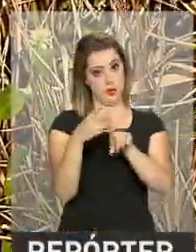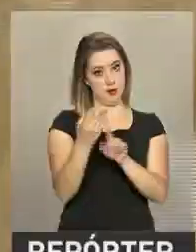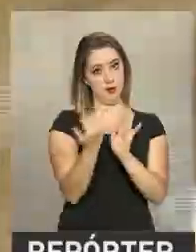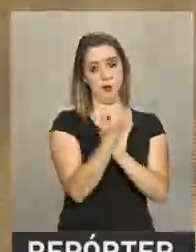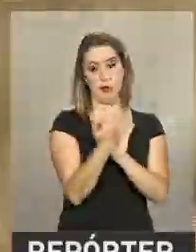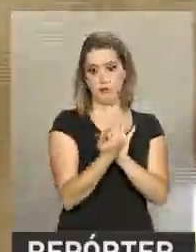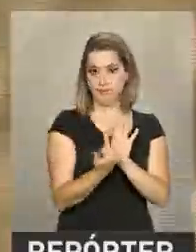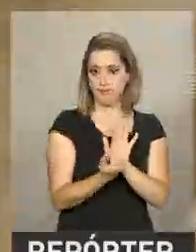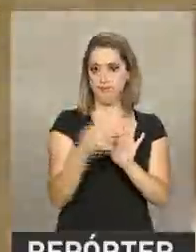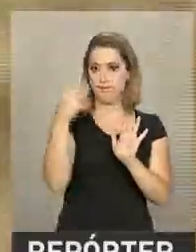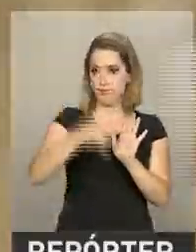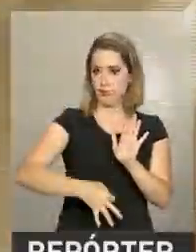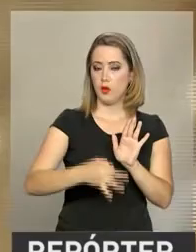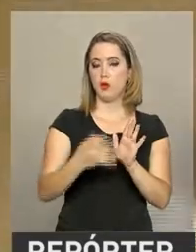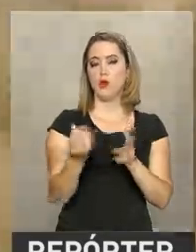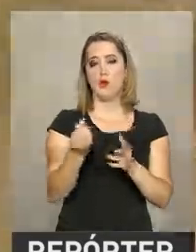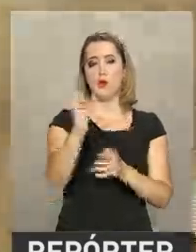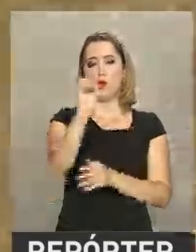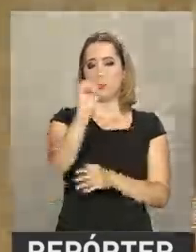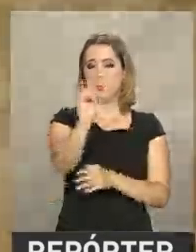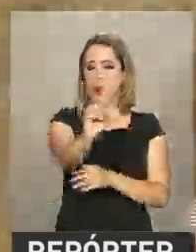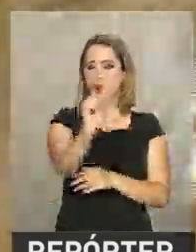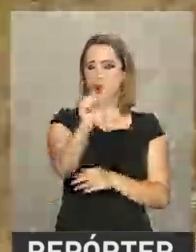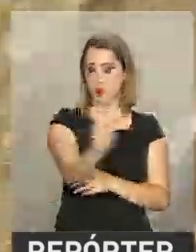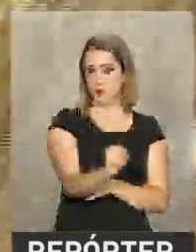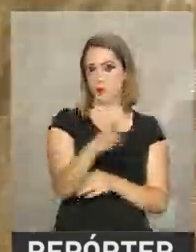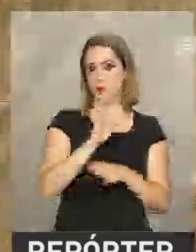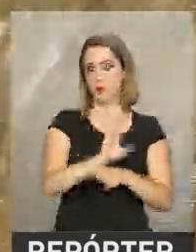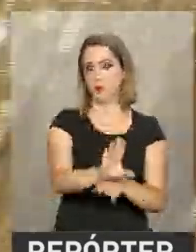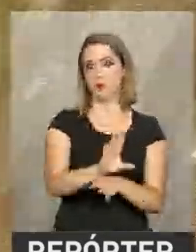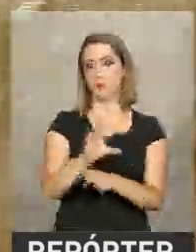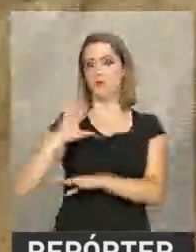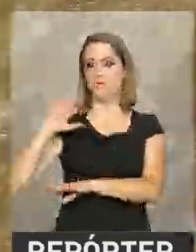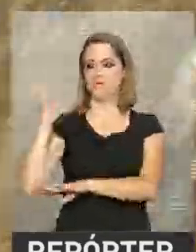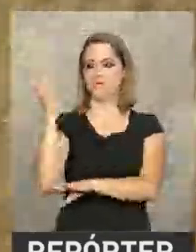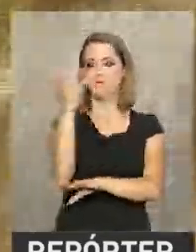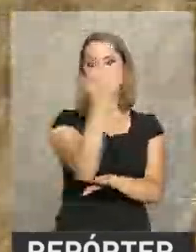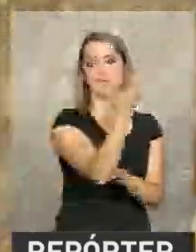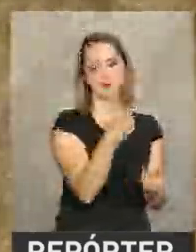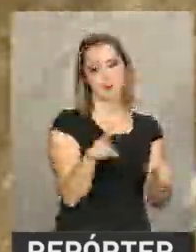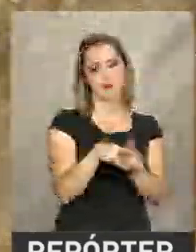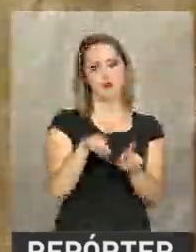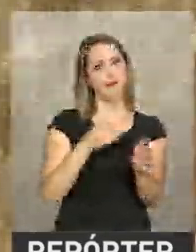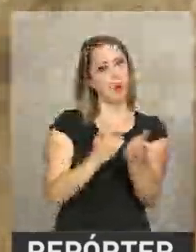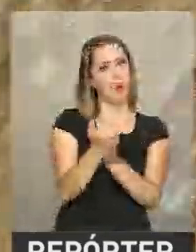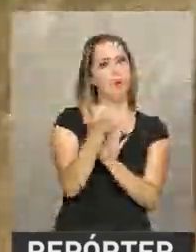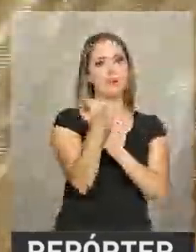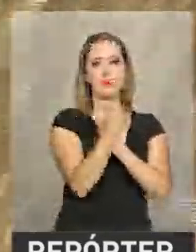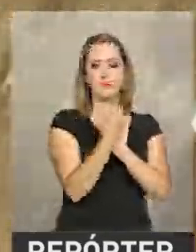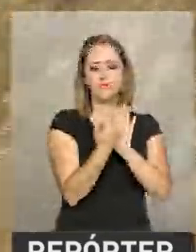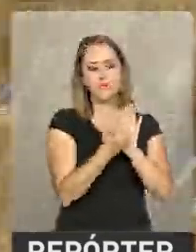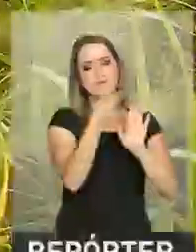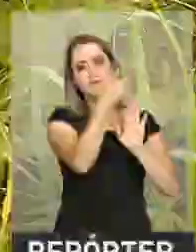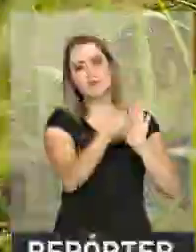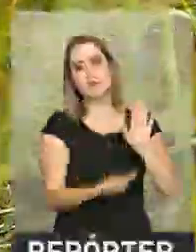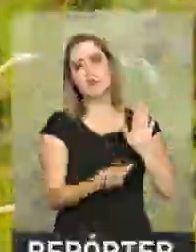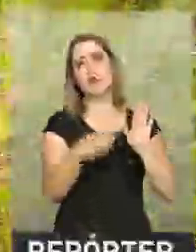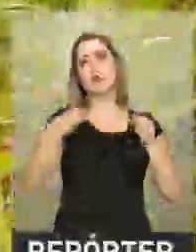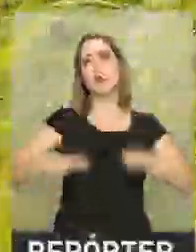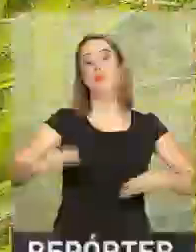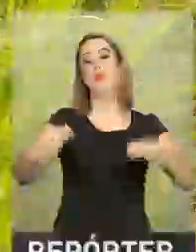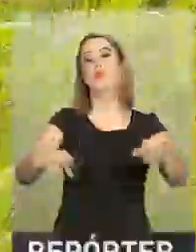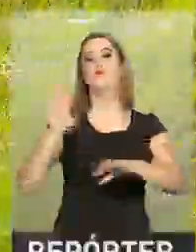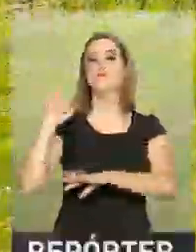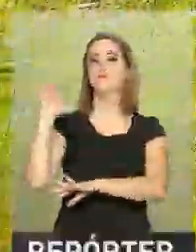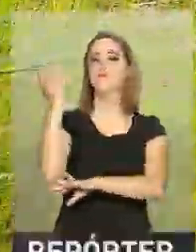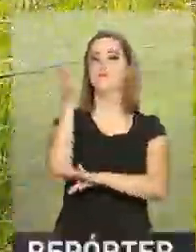sociedade civil atendidos pelo Fundo Nacional do Meio Ambiente. As iniciativas, de acordo com o Ministério do Meio Ambiente,